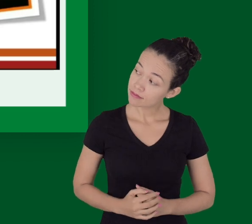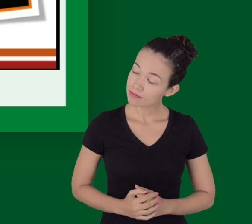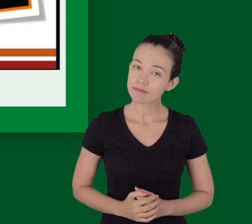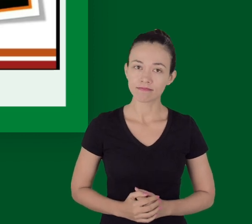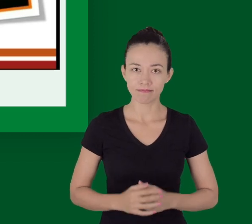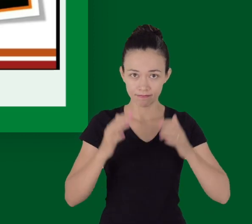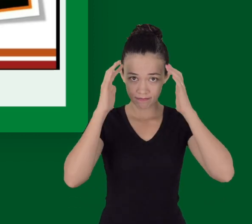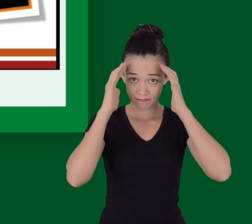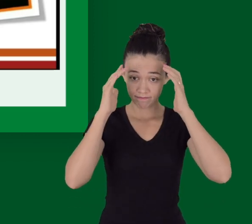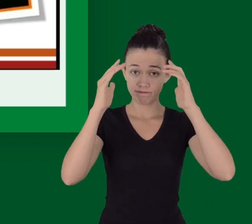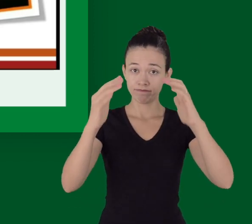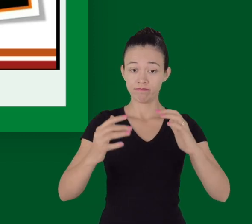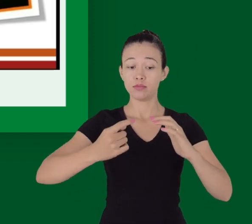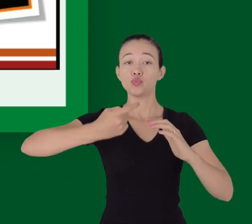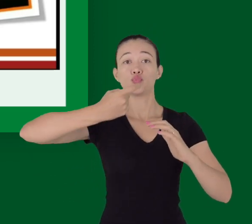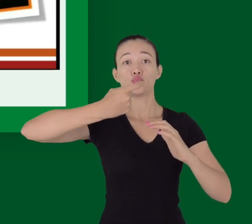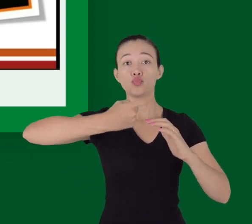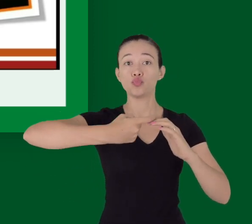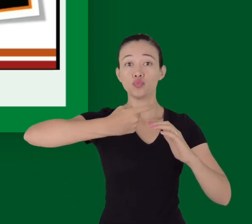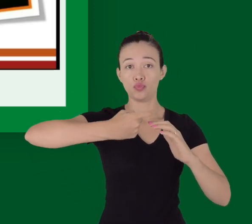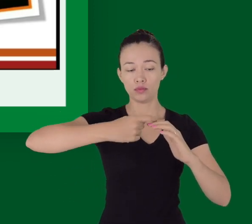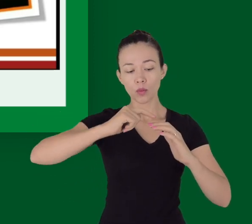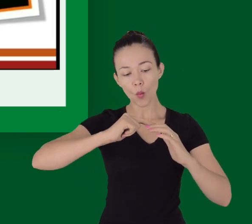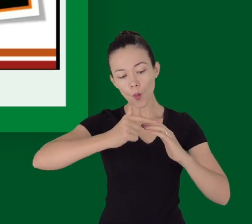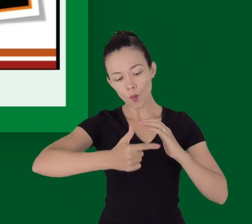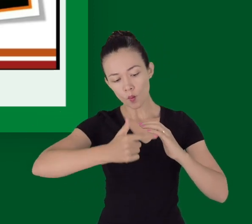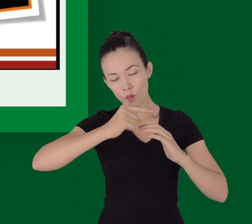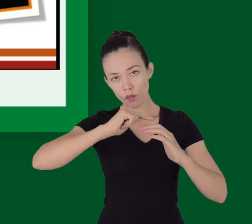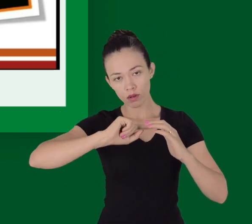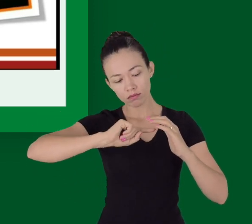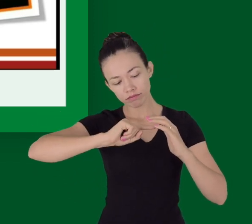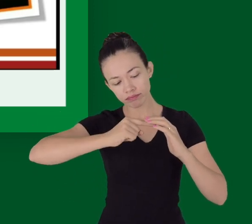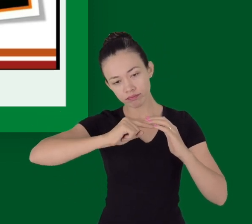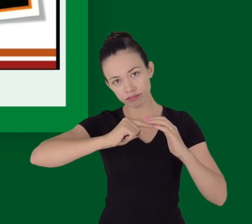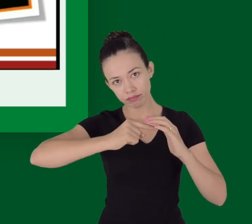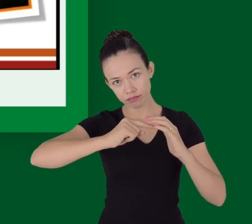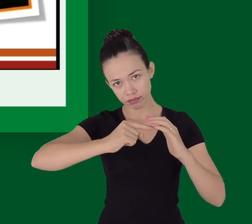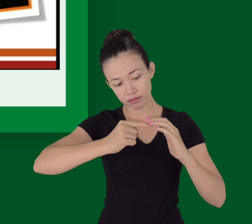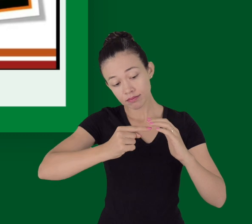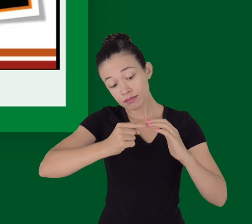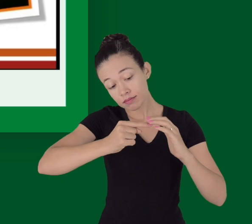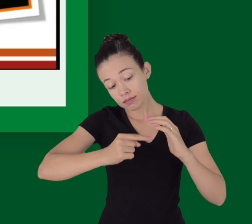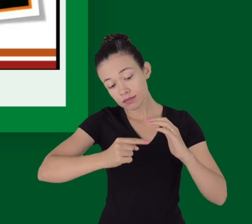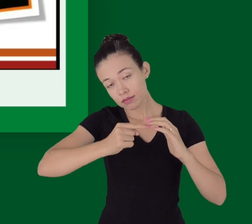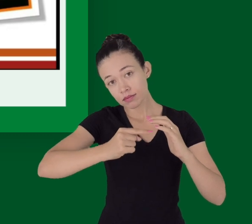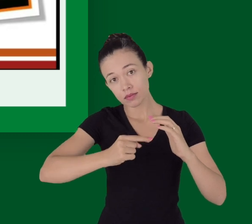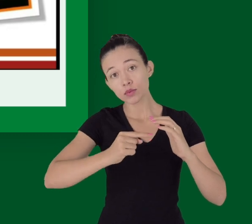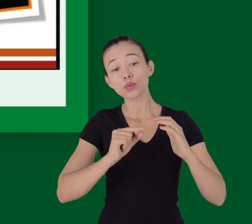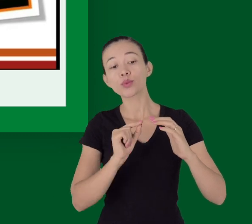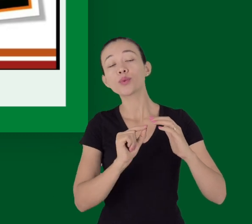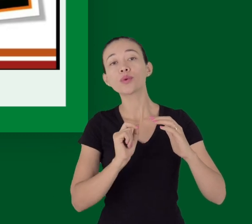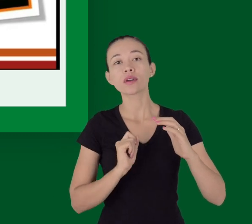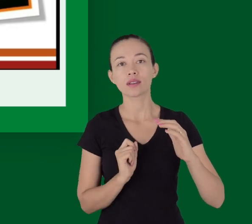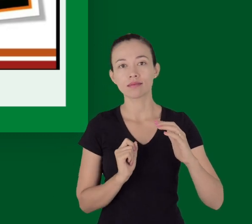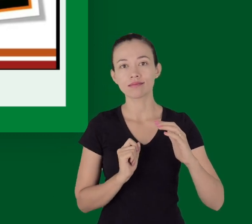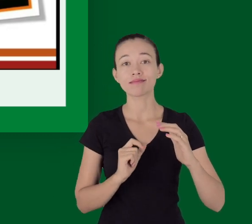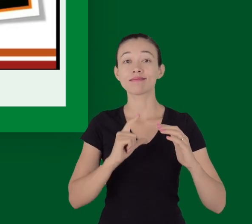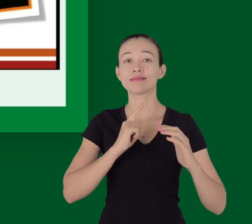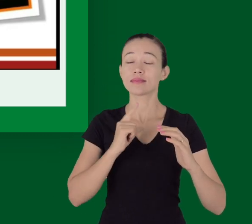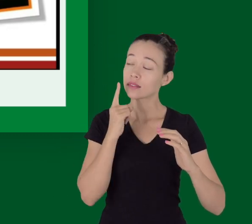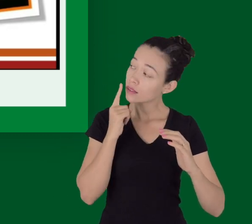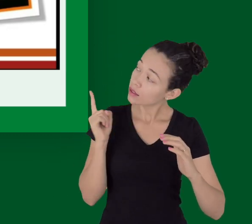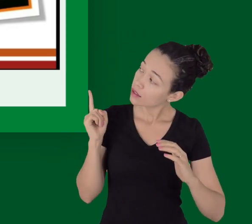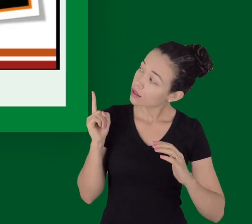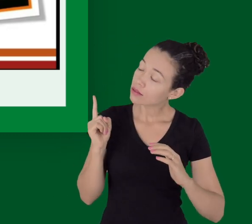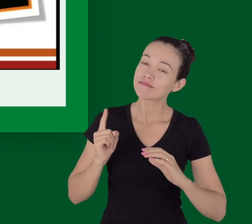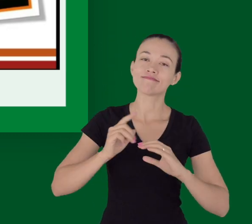revisando essa anatomia básica, a gente tem a calota craniana lisa por fora, com essas vilosidades. E